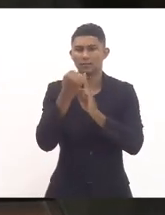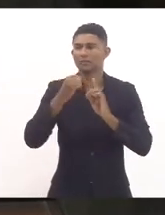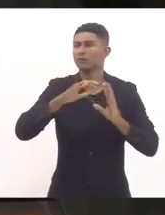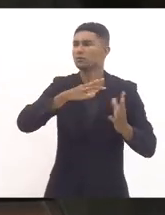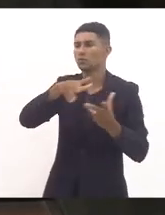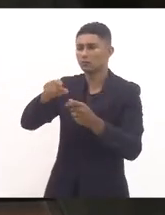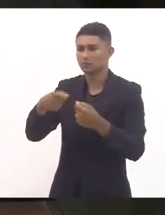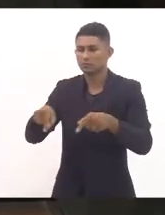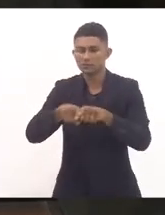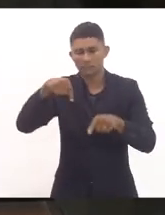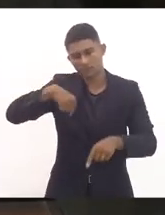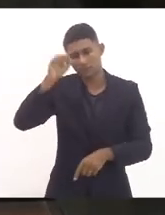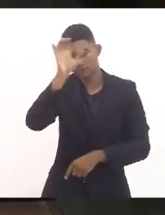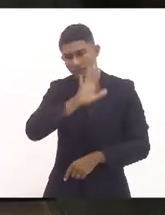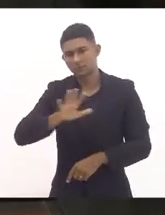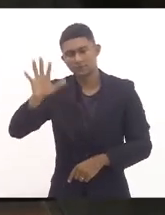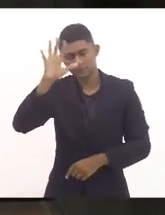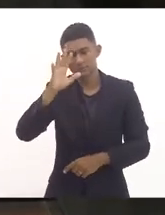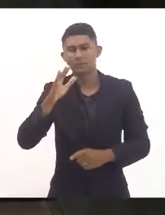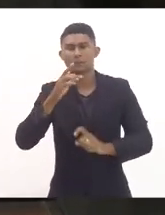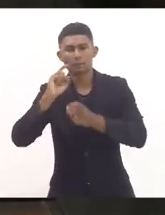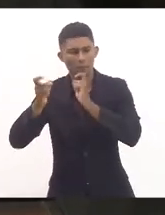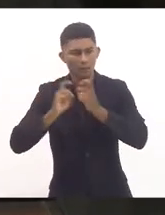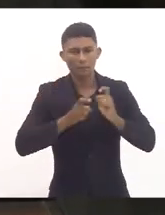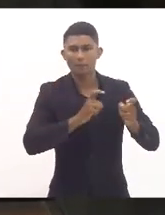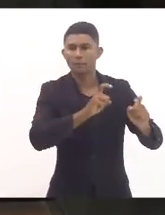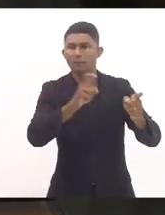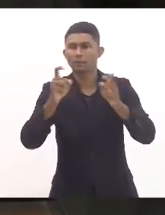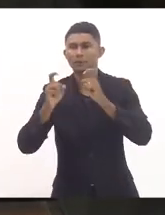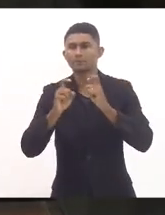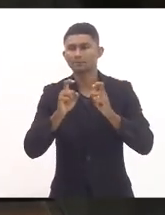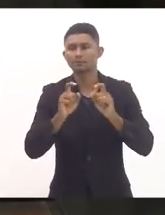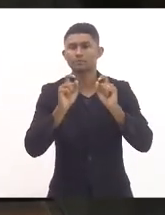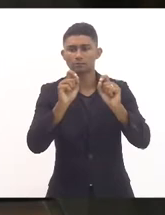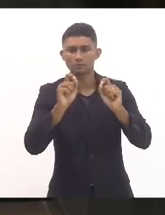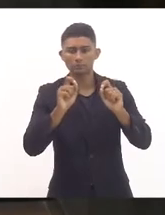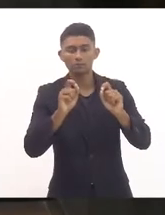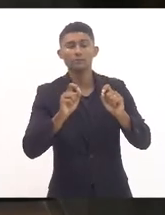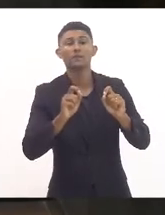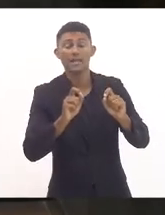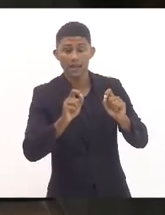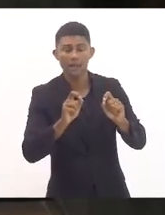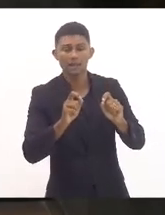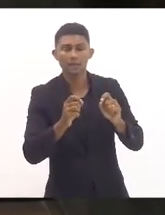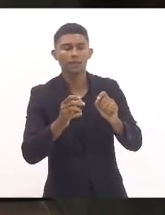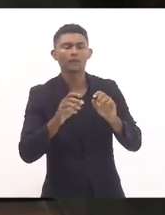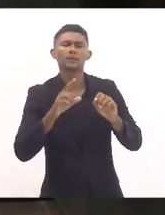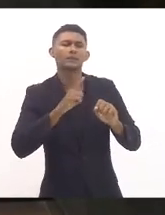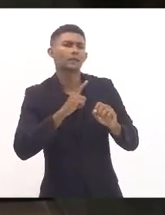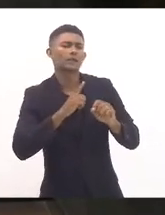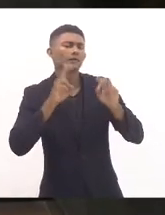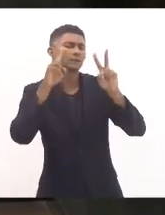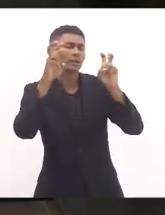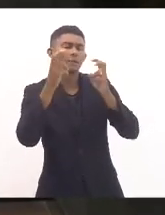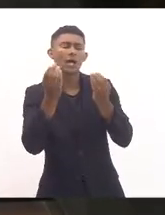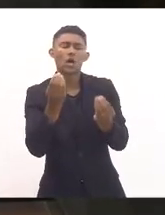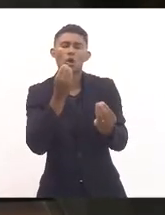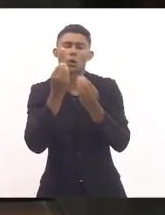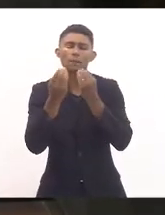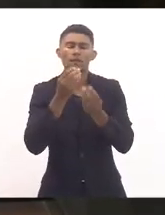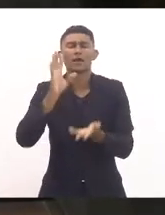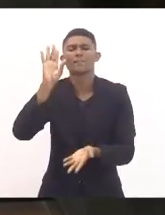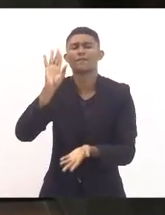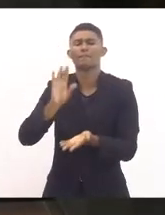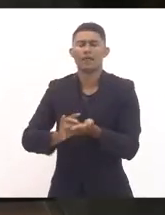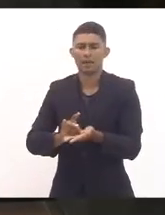está discutindo um rótulo chamado comida de verdade. O que é a comida de verdade? Nada